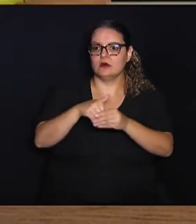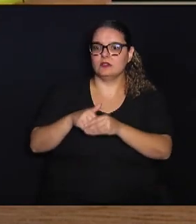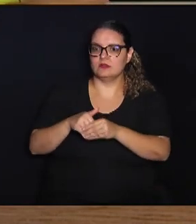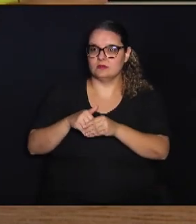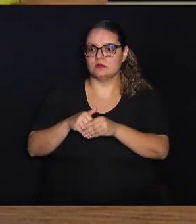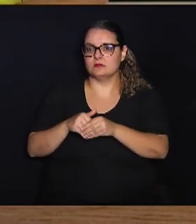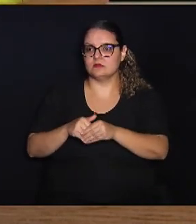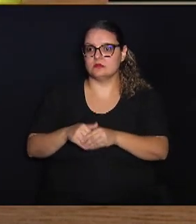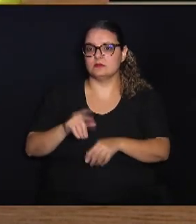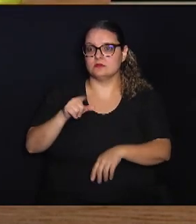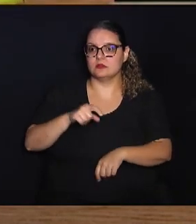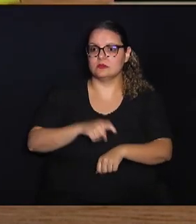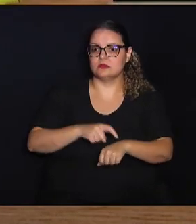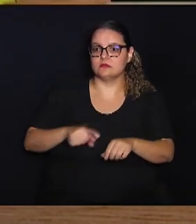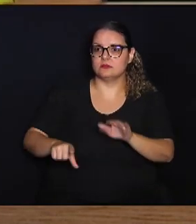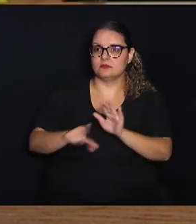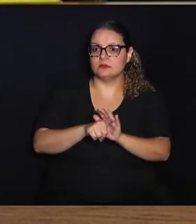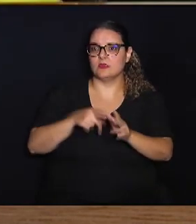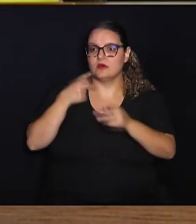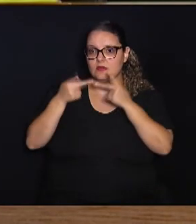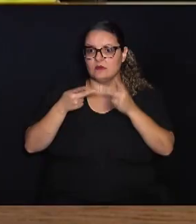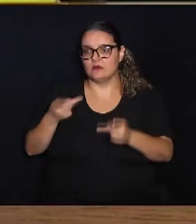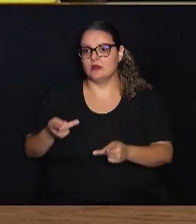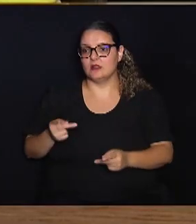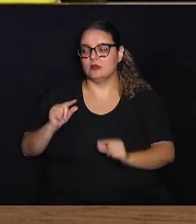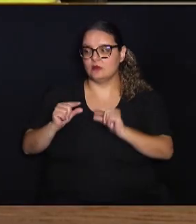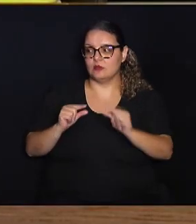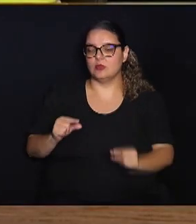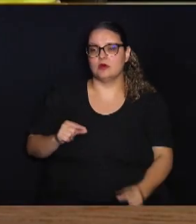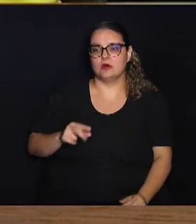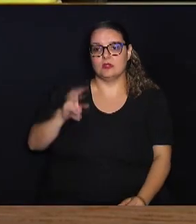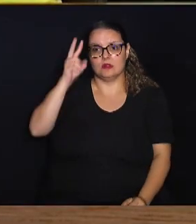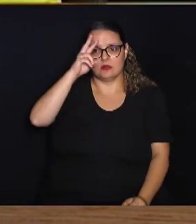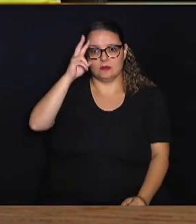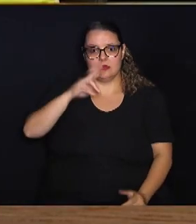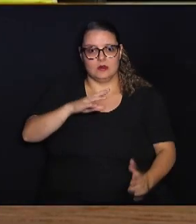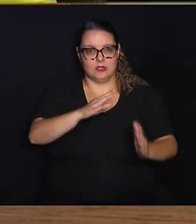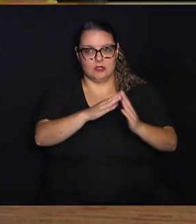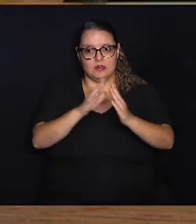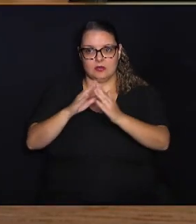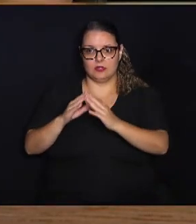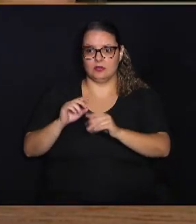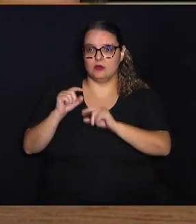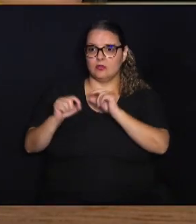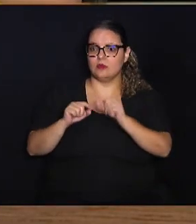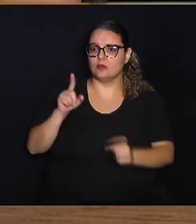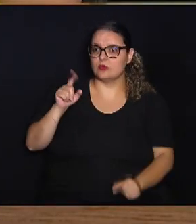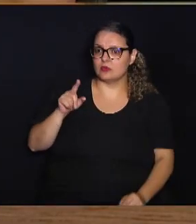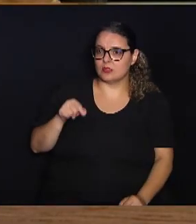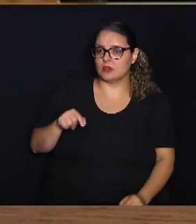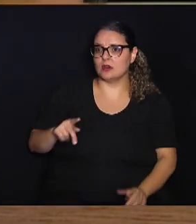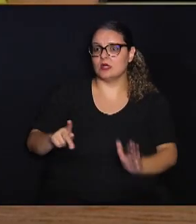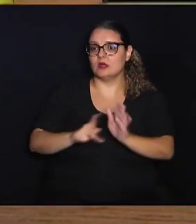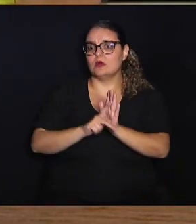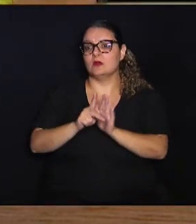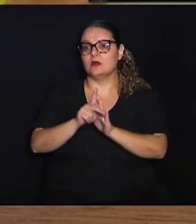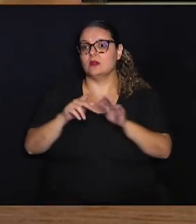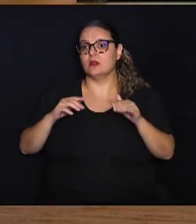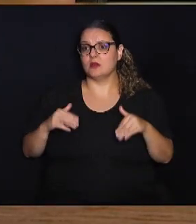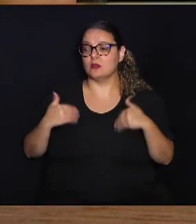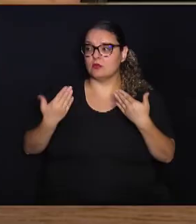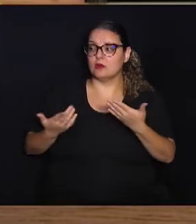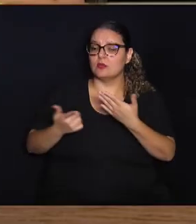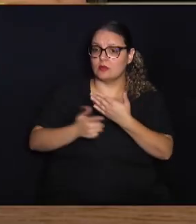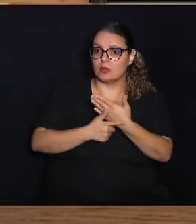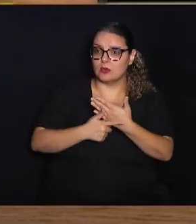da legalidade. Fala um pouquinho para mim, para lembrar quem está em casa, presidente, o que é exatamente esse projeto e qual é o papel